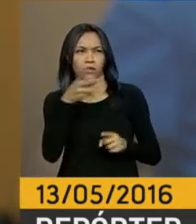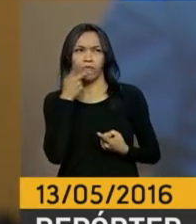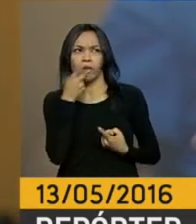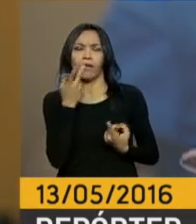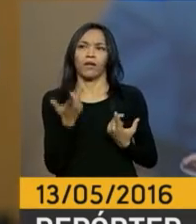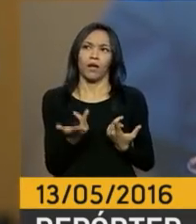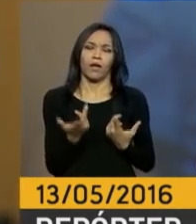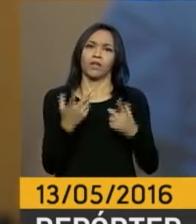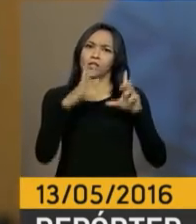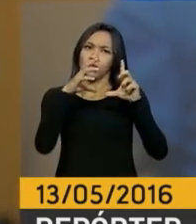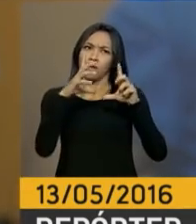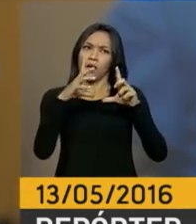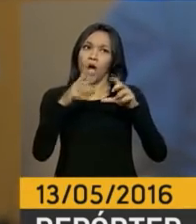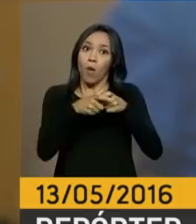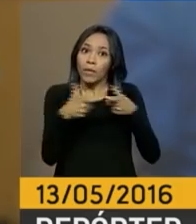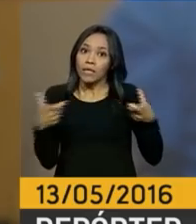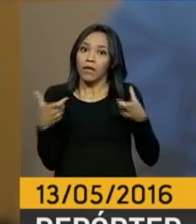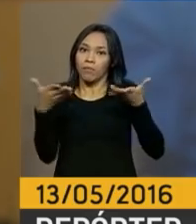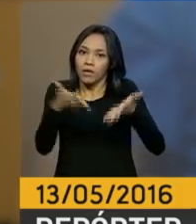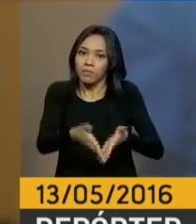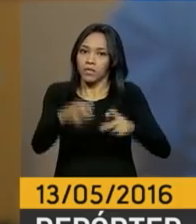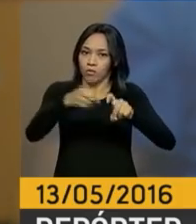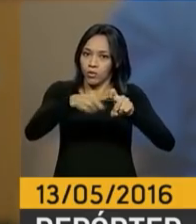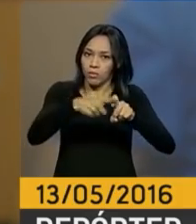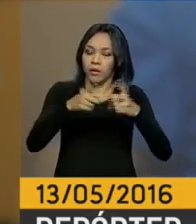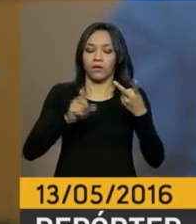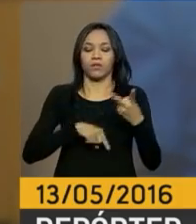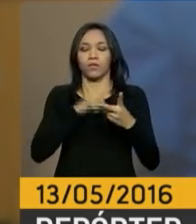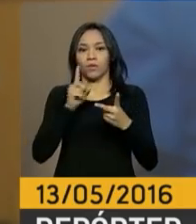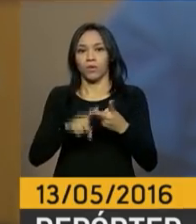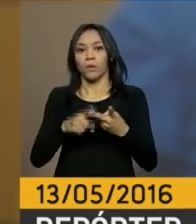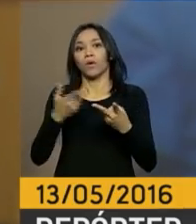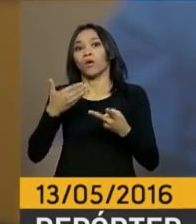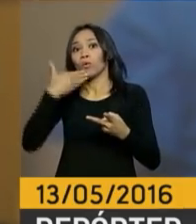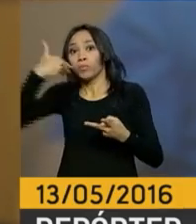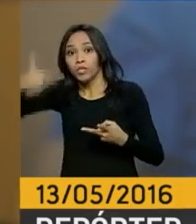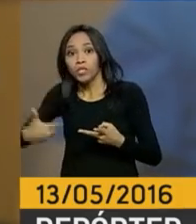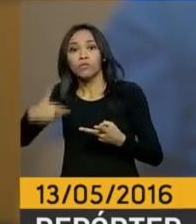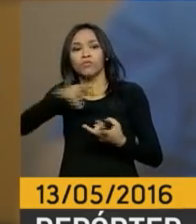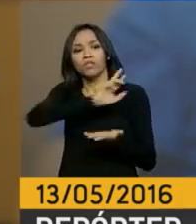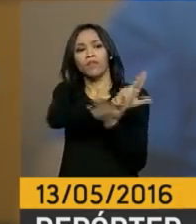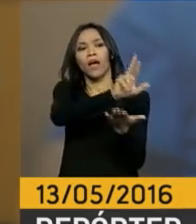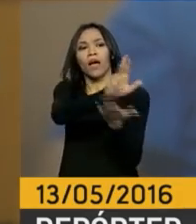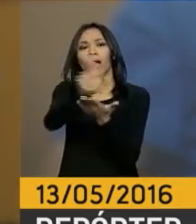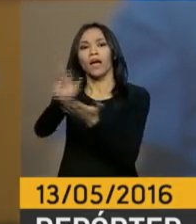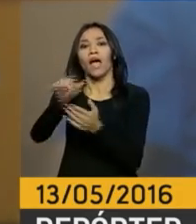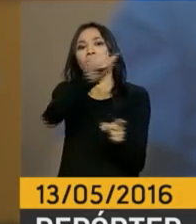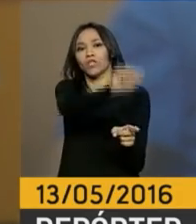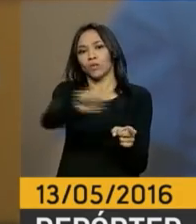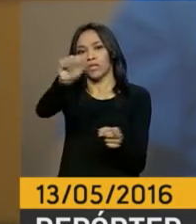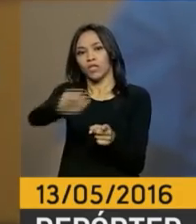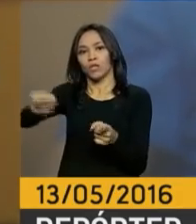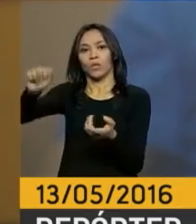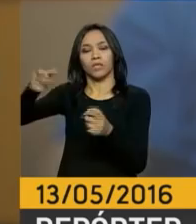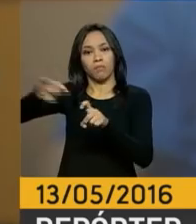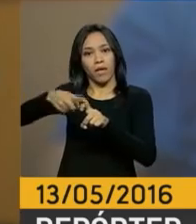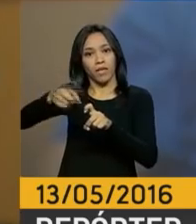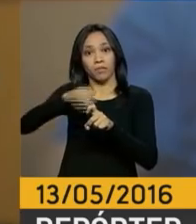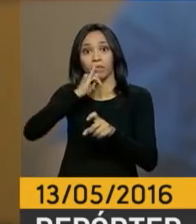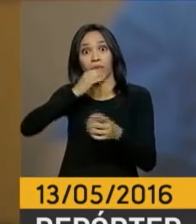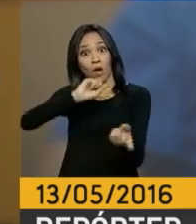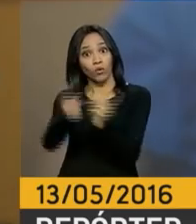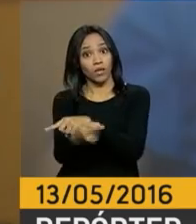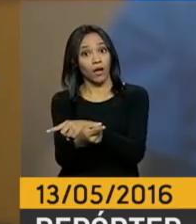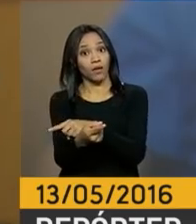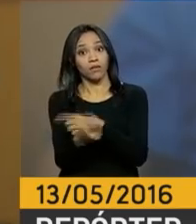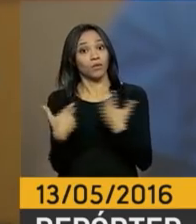a participação de brasileiros e atender a pedido de associações médicas e a gente sabe que as associações médicas são contrárias por exemplo à